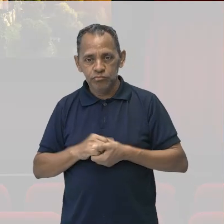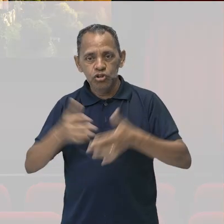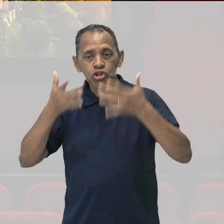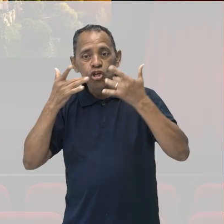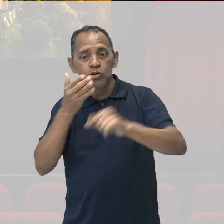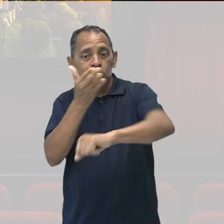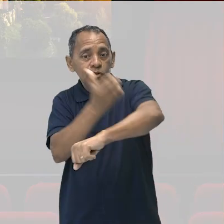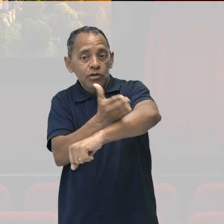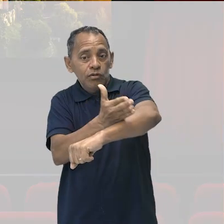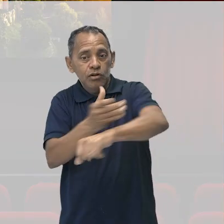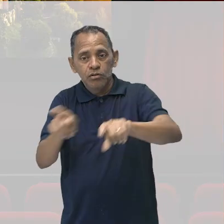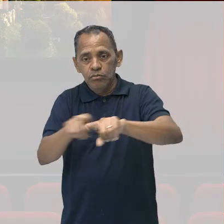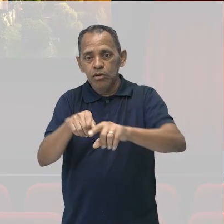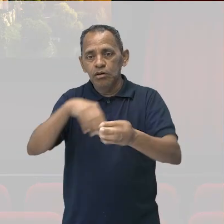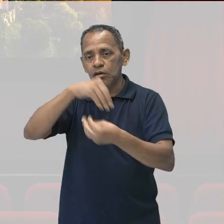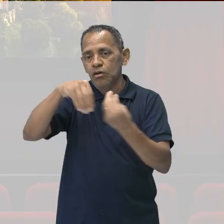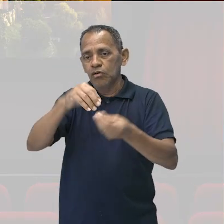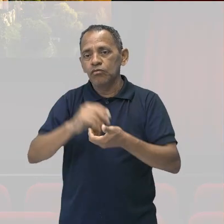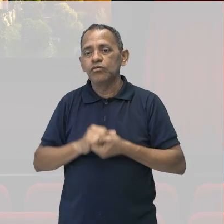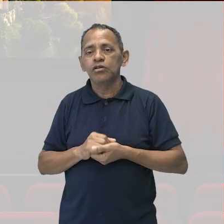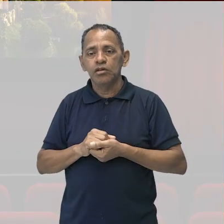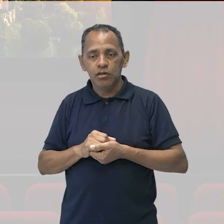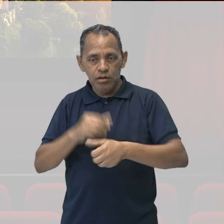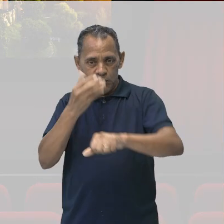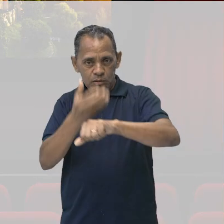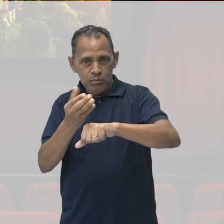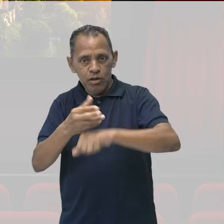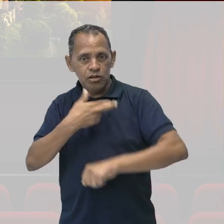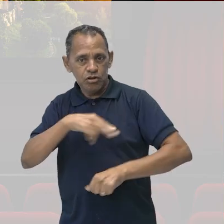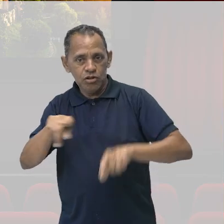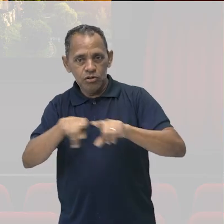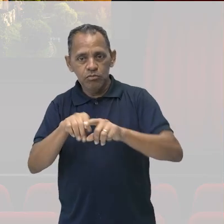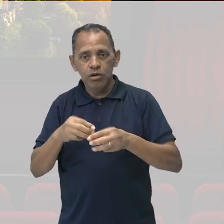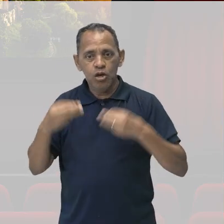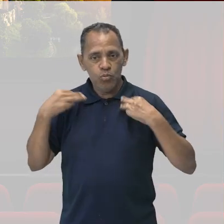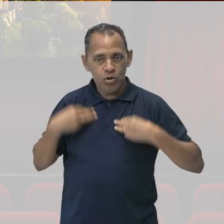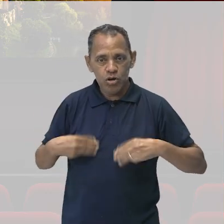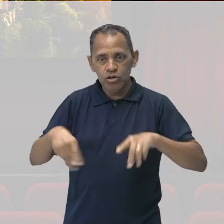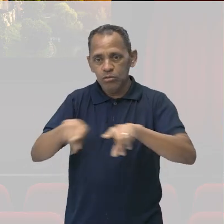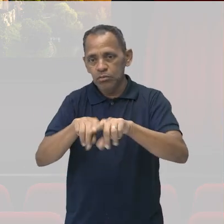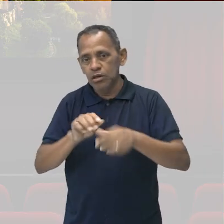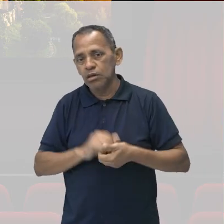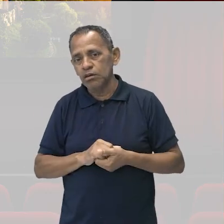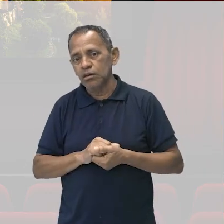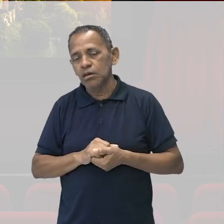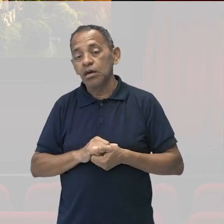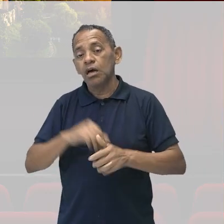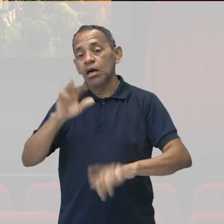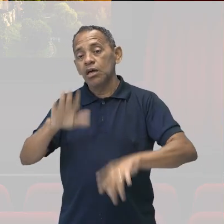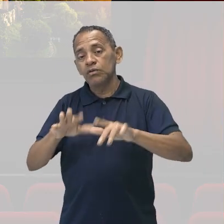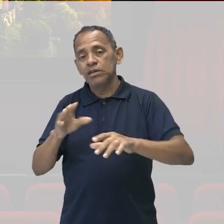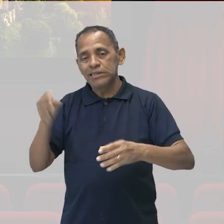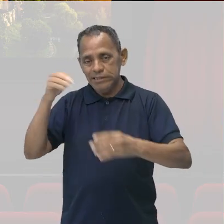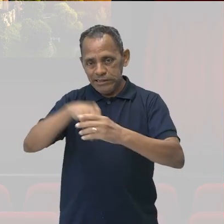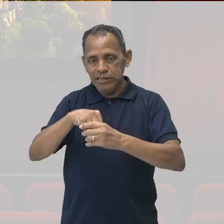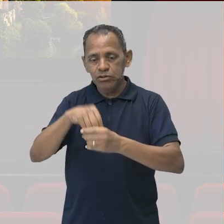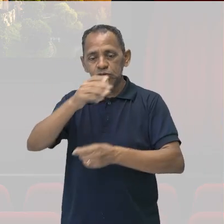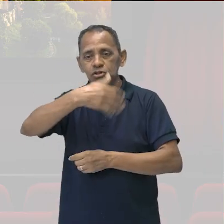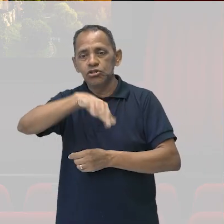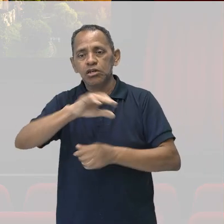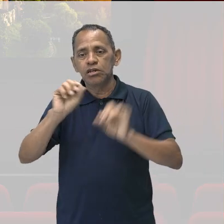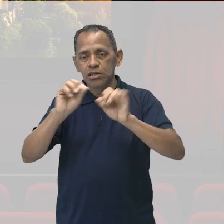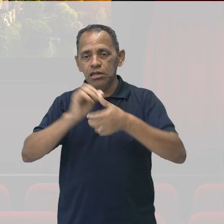teatro medieval, que envolvia peças religiosas e moralidade, muitas vezes encenadas